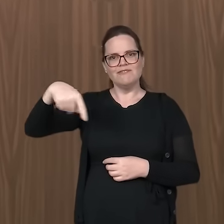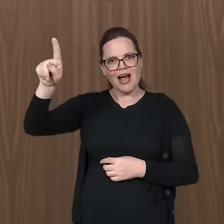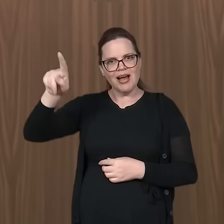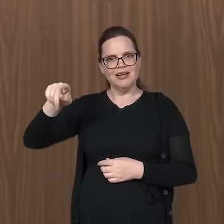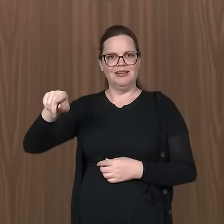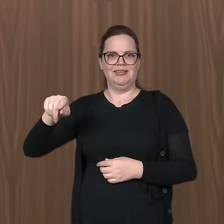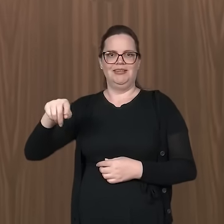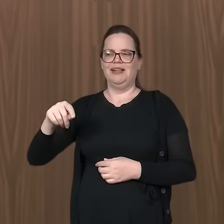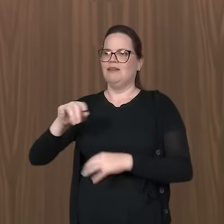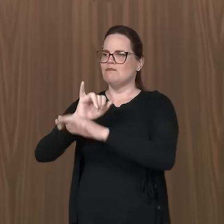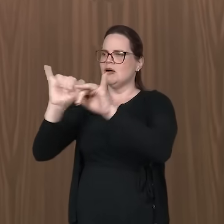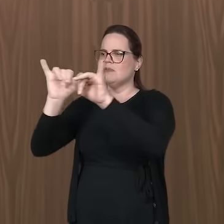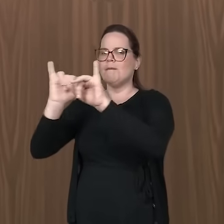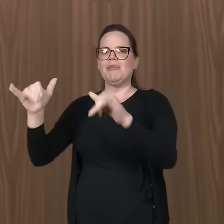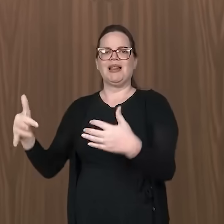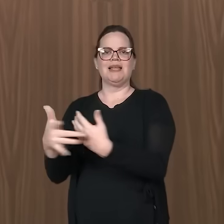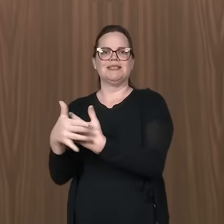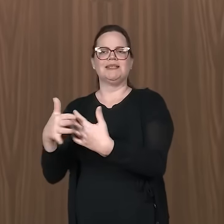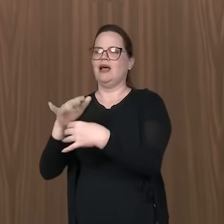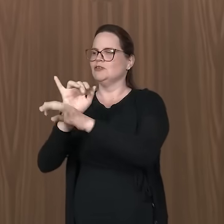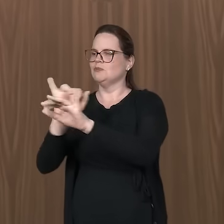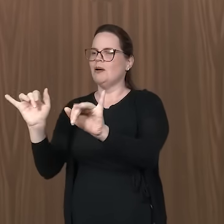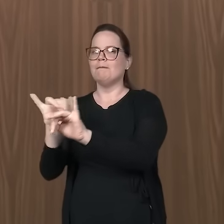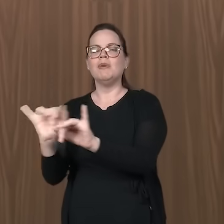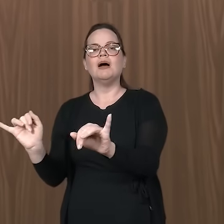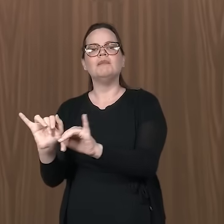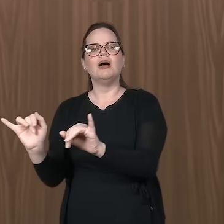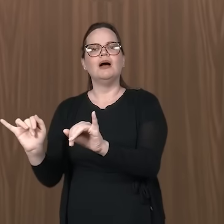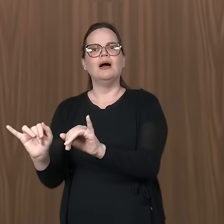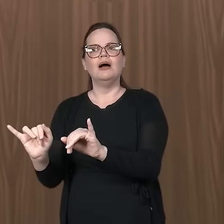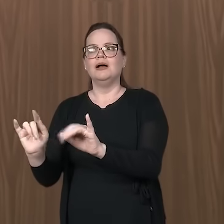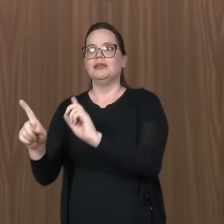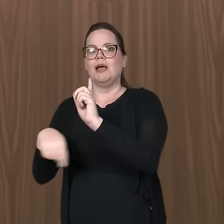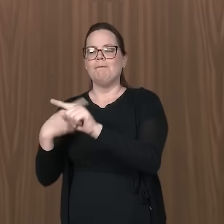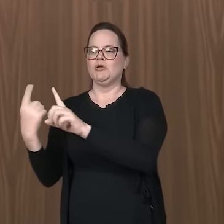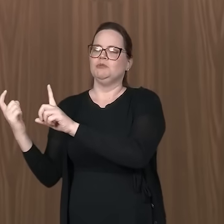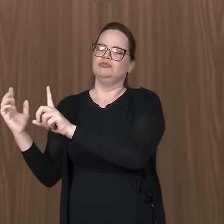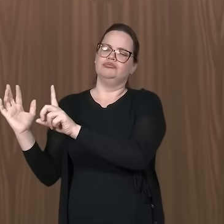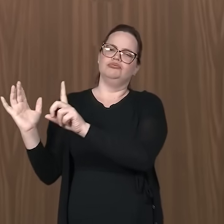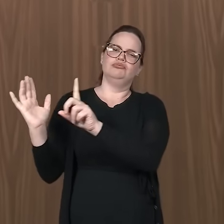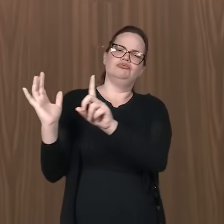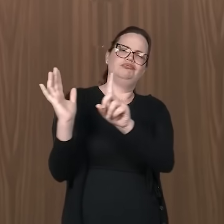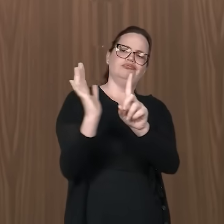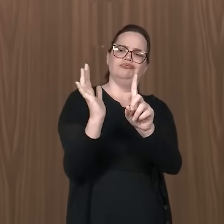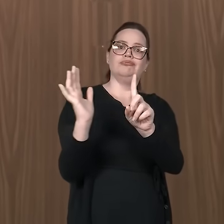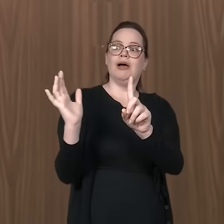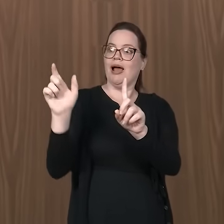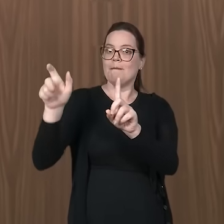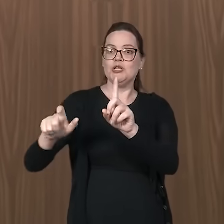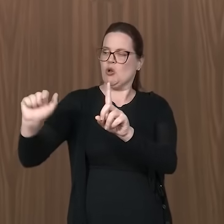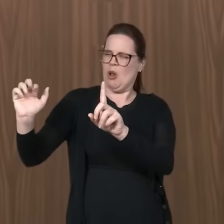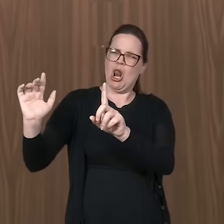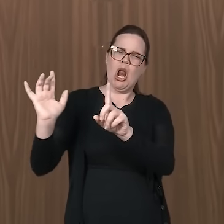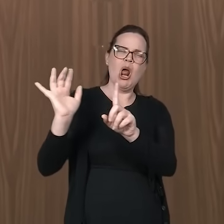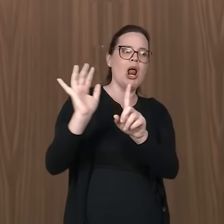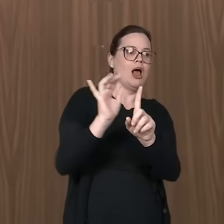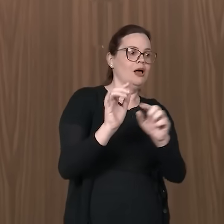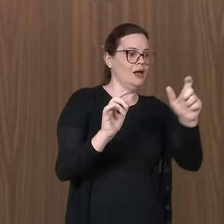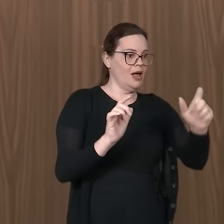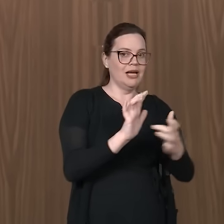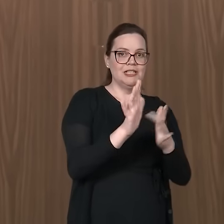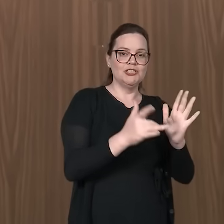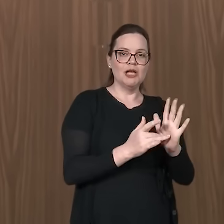grande multidão da cidade, porque ela se tornou uma evangelista, o Senhor atendeu a todos. O Senhor